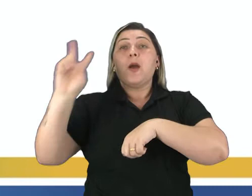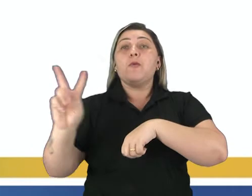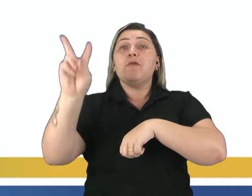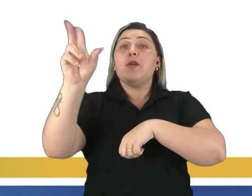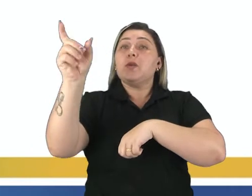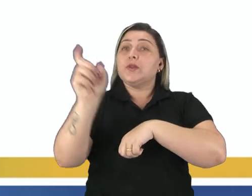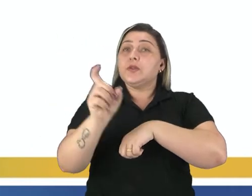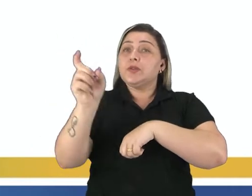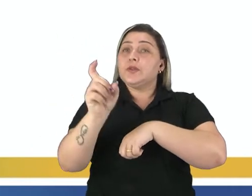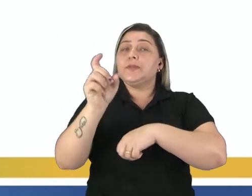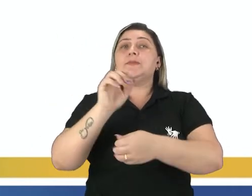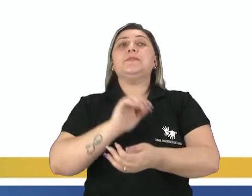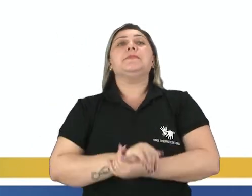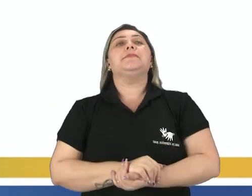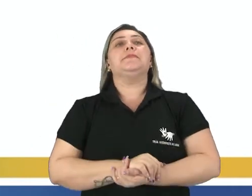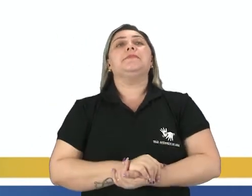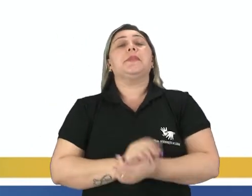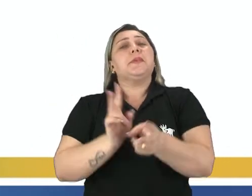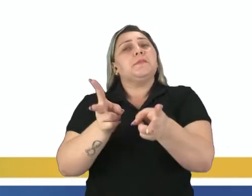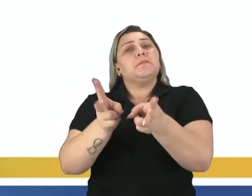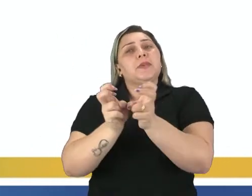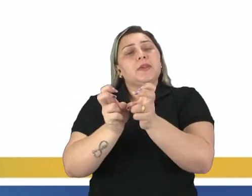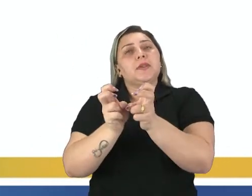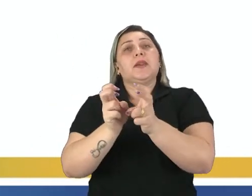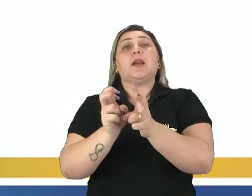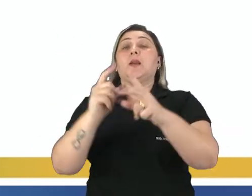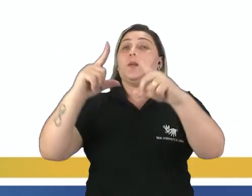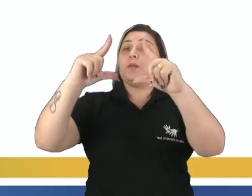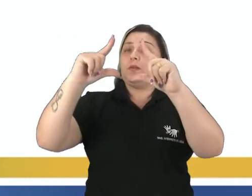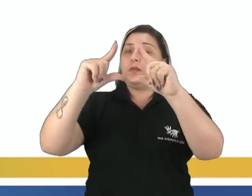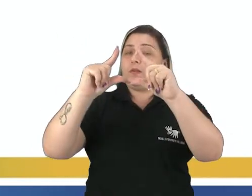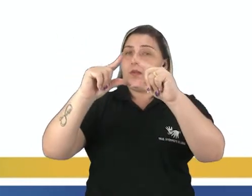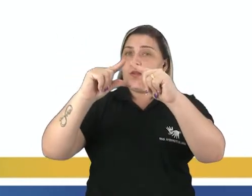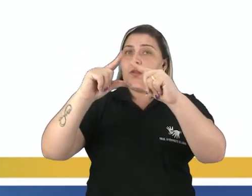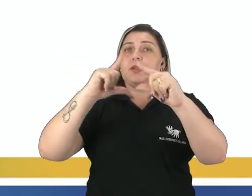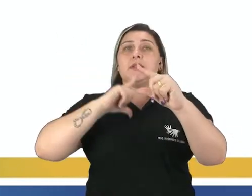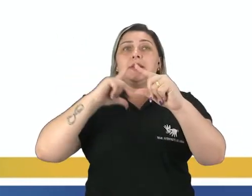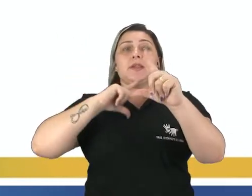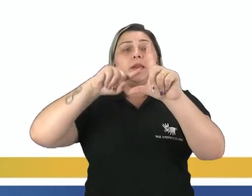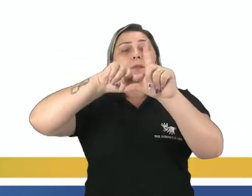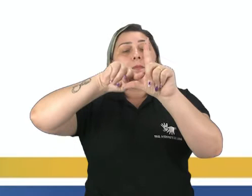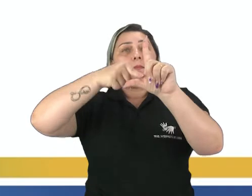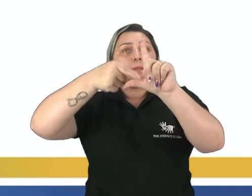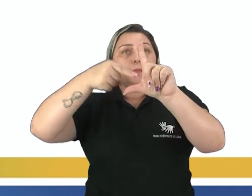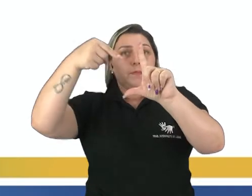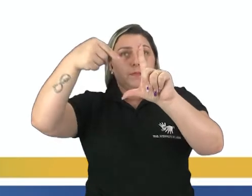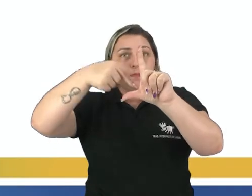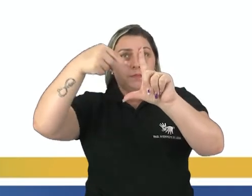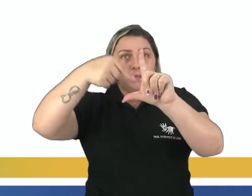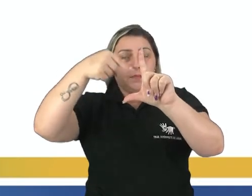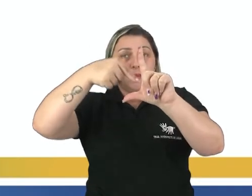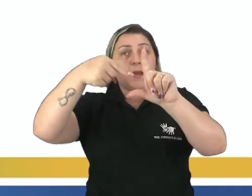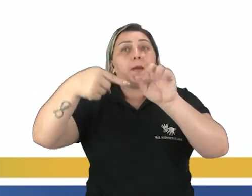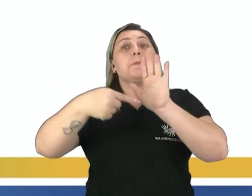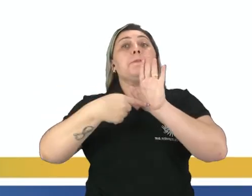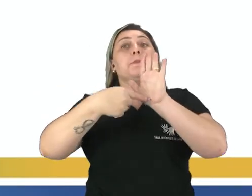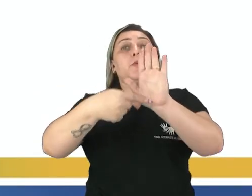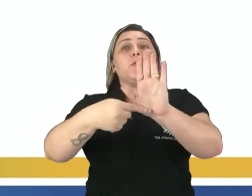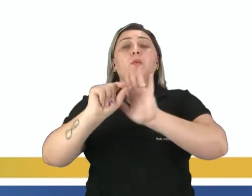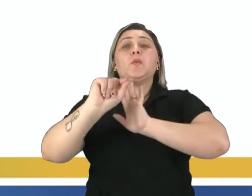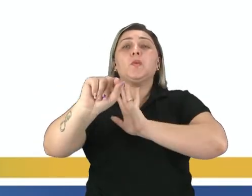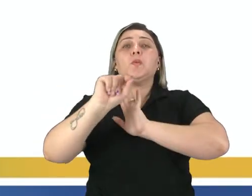a medida x. Perceba que esse triângulo tem ângulos internos aí, né?